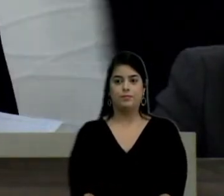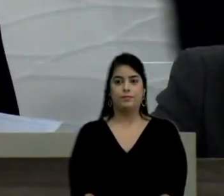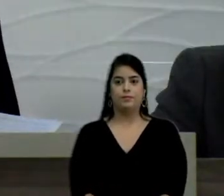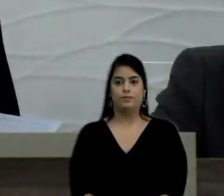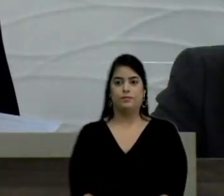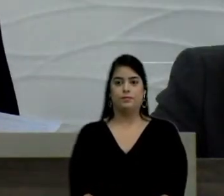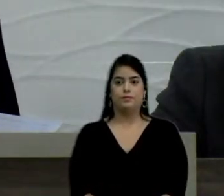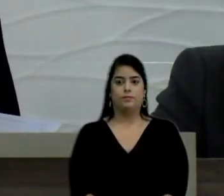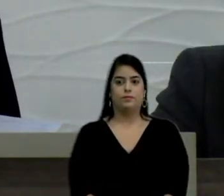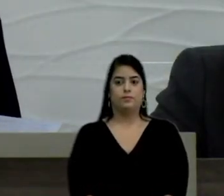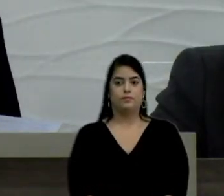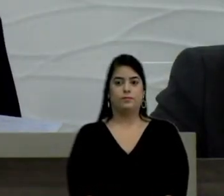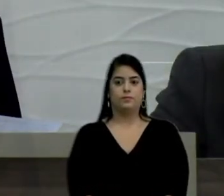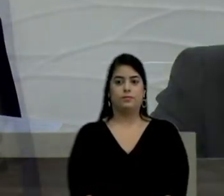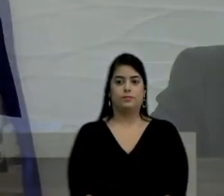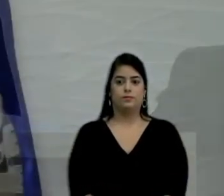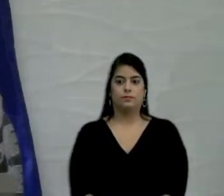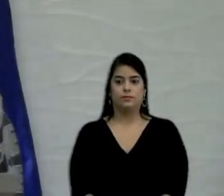mesmo